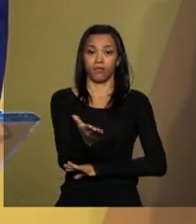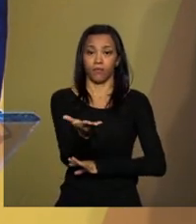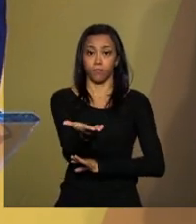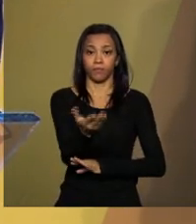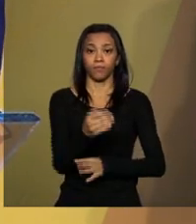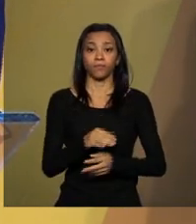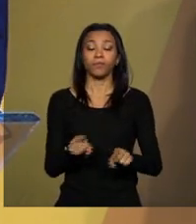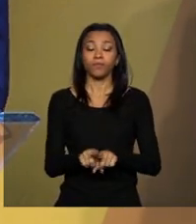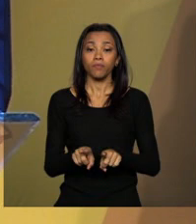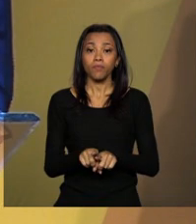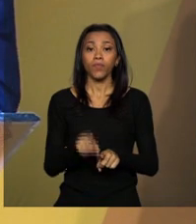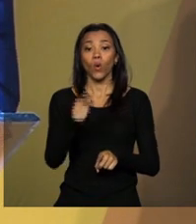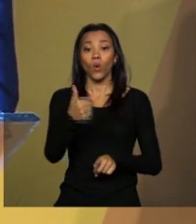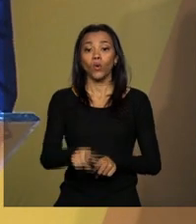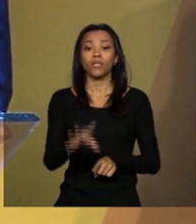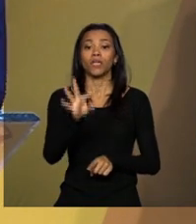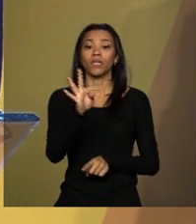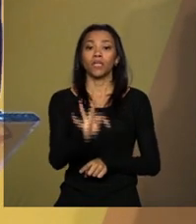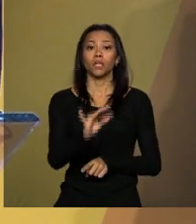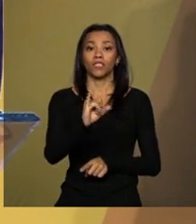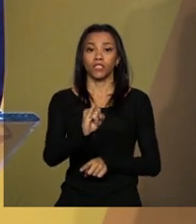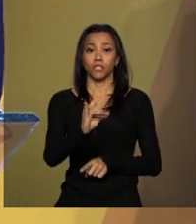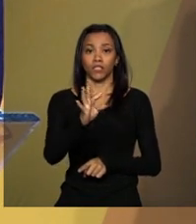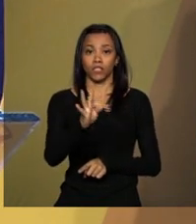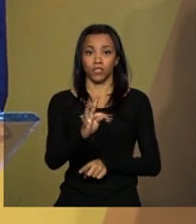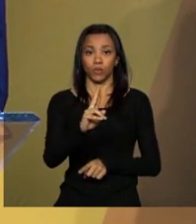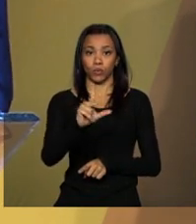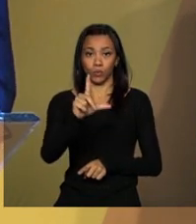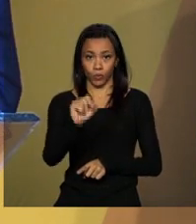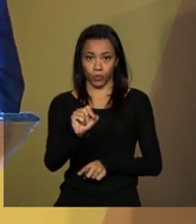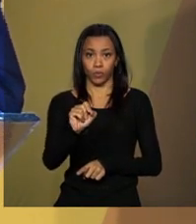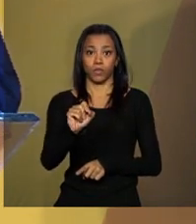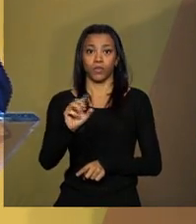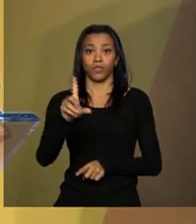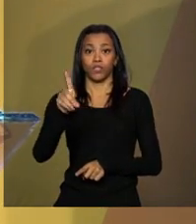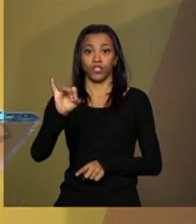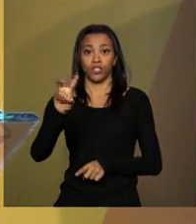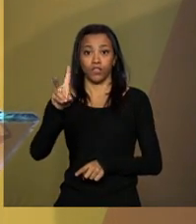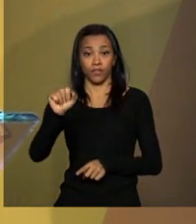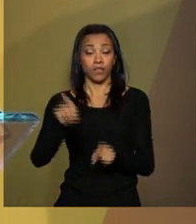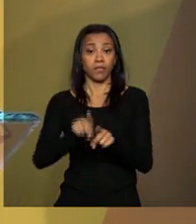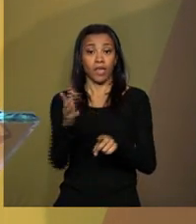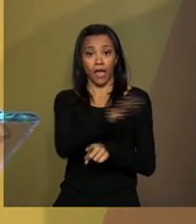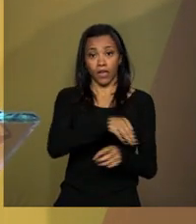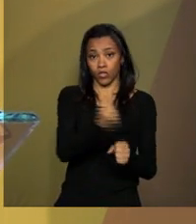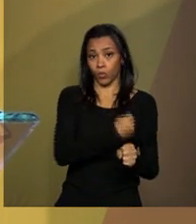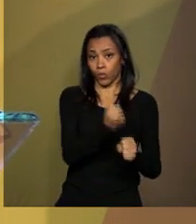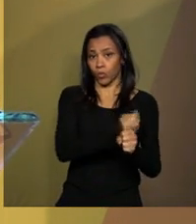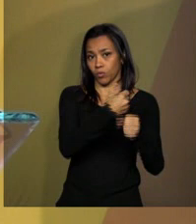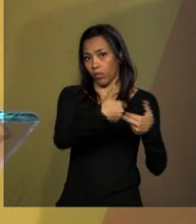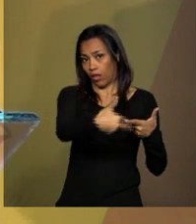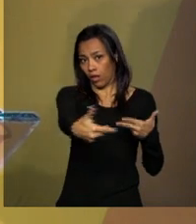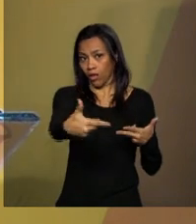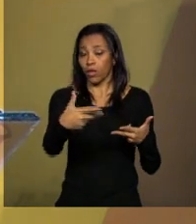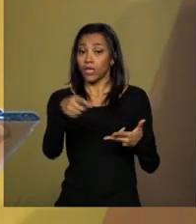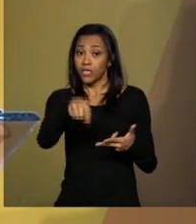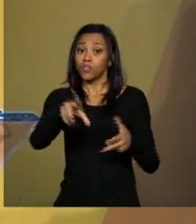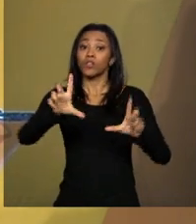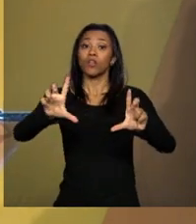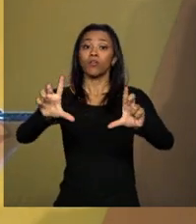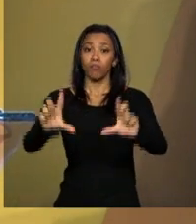títulos de dívida de infraestrutura o custo total do pacote de financiamento se torna muito